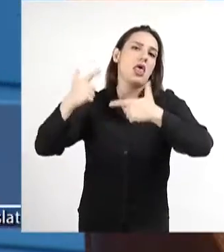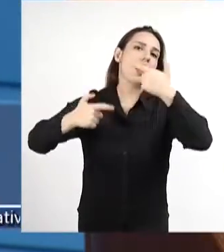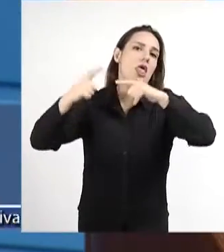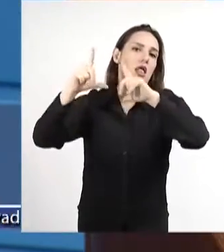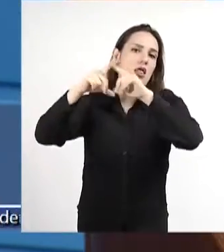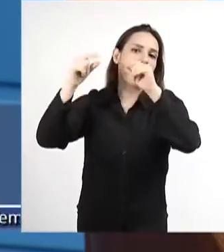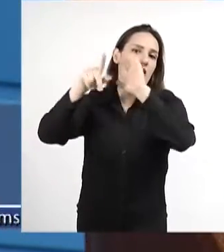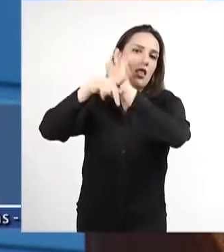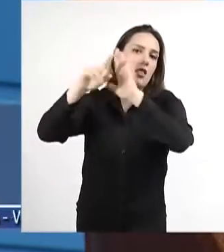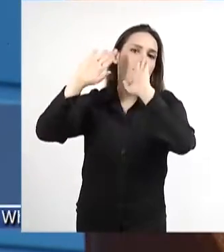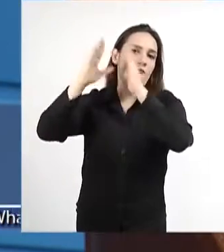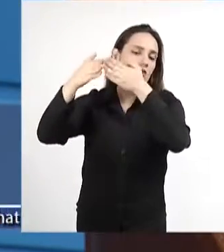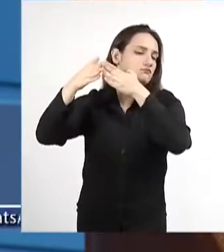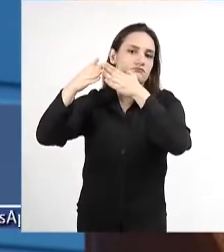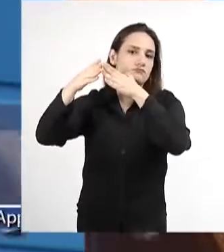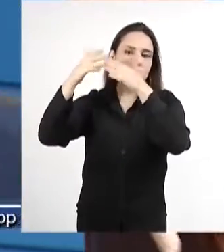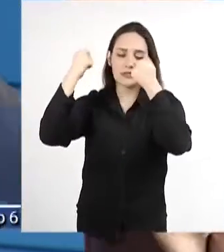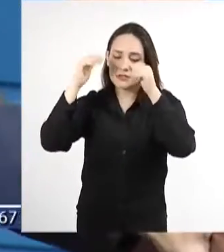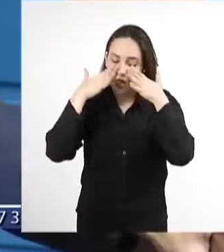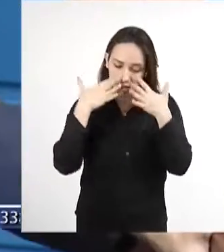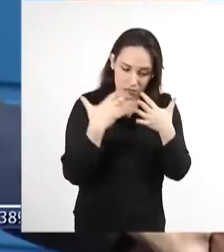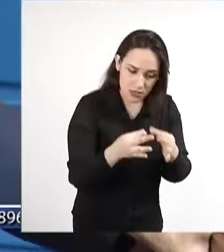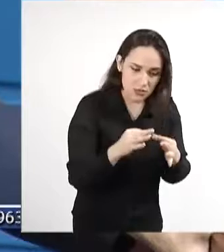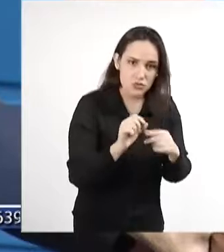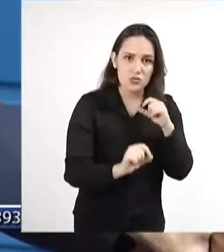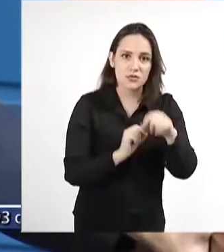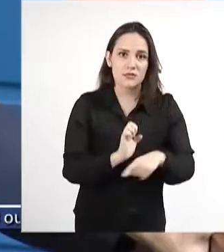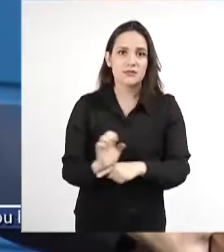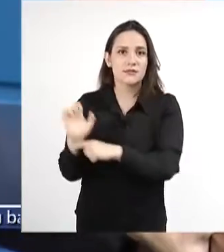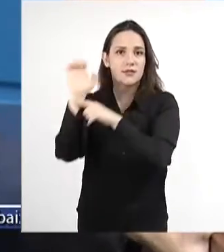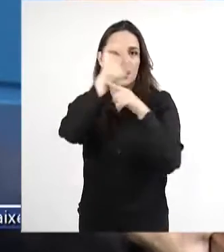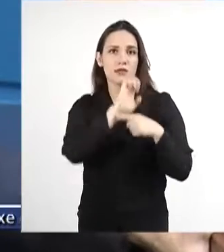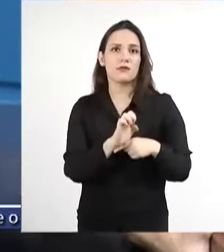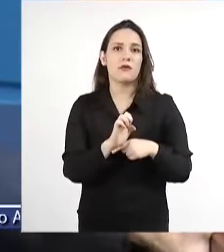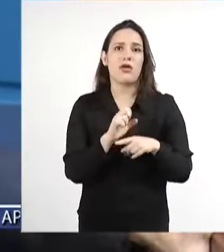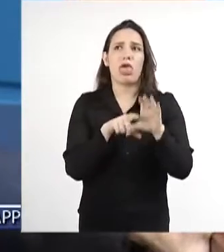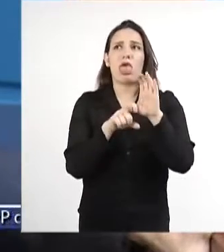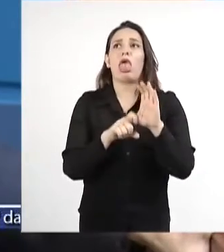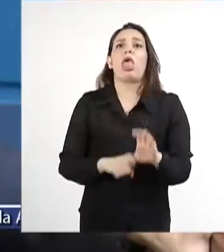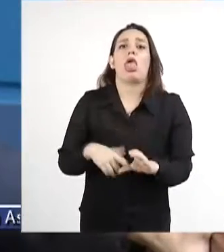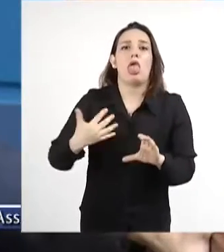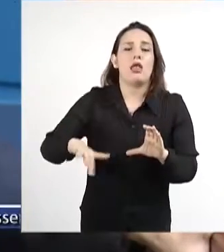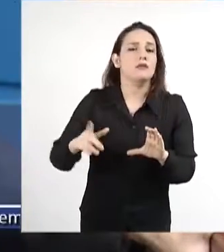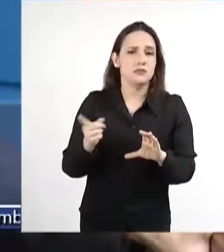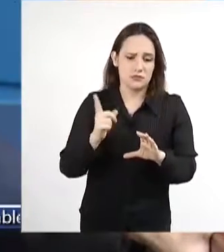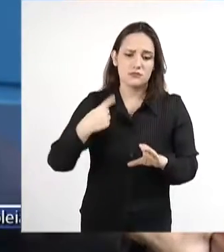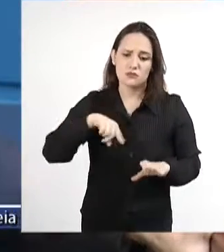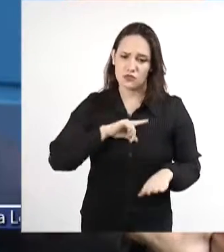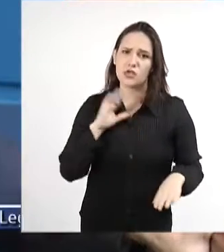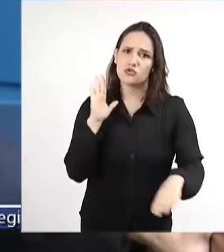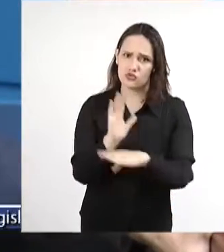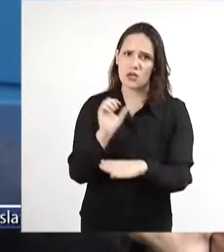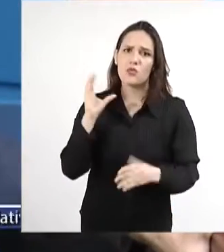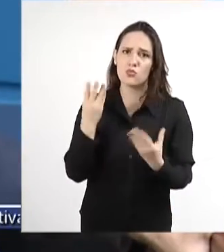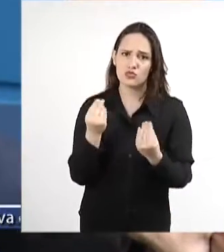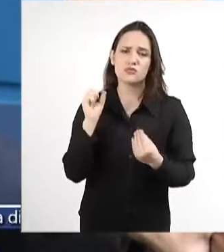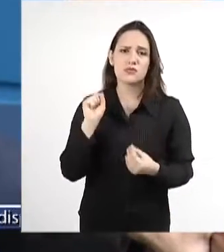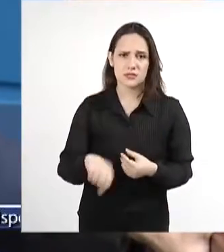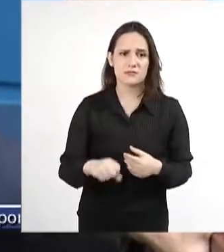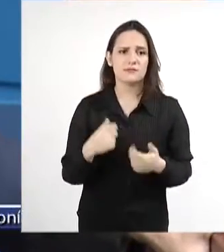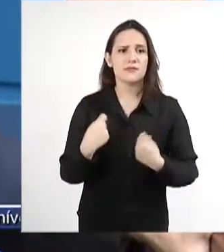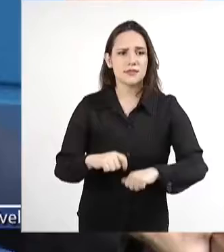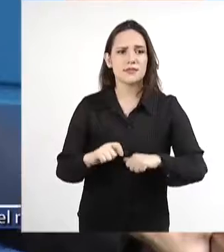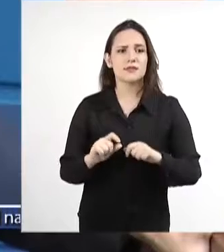Mas existe o Brasil aqui, na outra ponta, que é devedor, sendo que, na real, nós somos credores. E aí nós temos